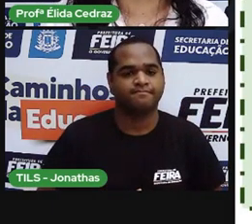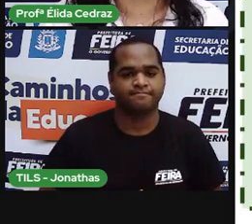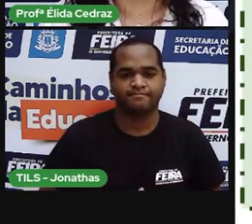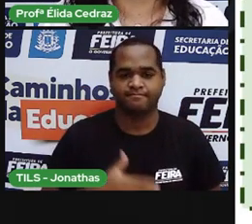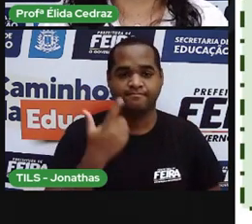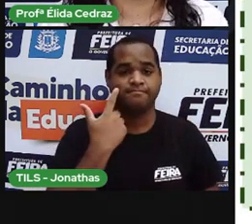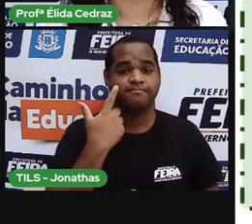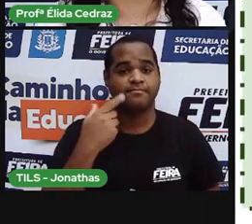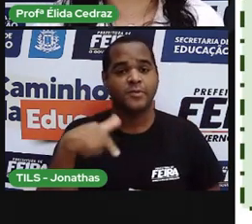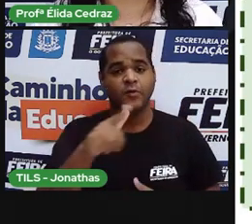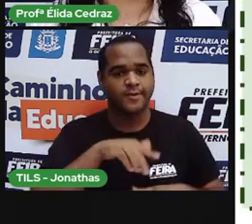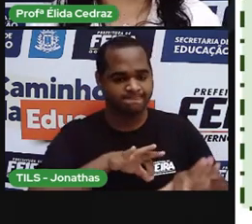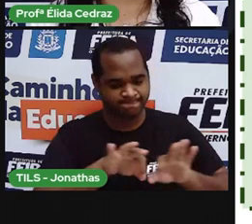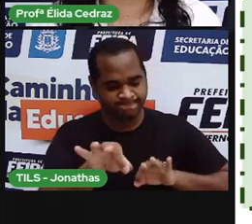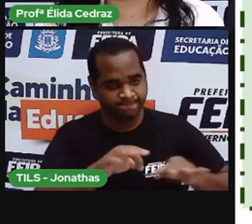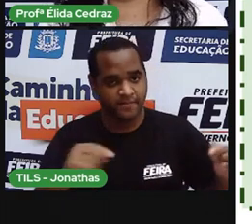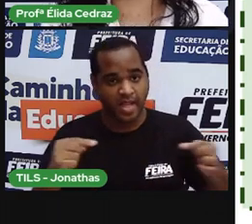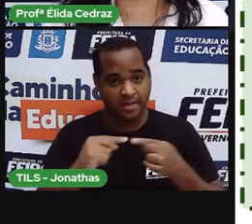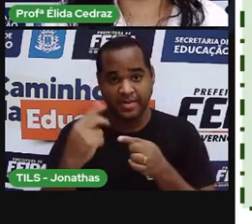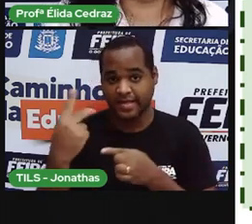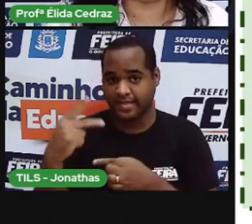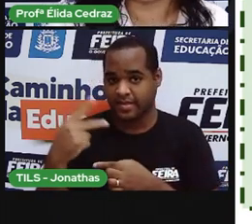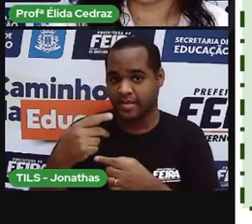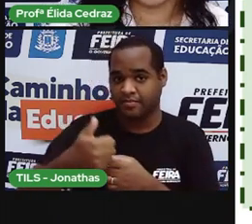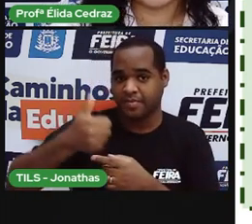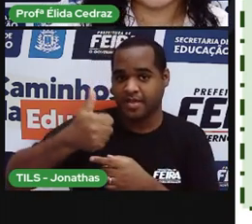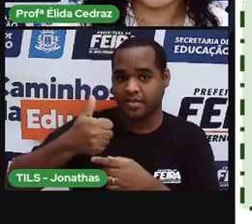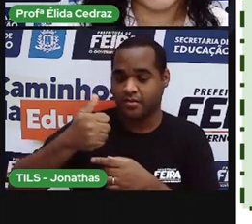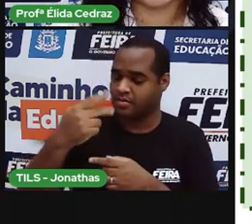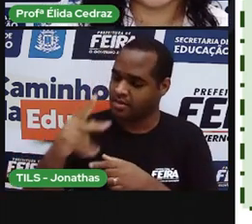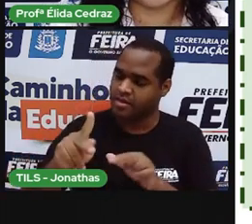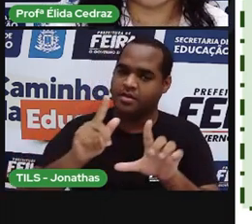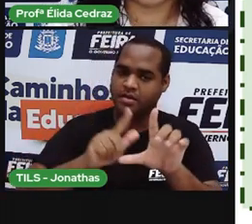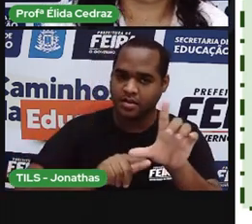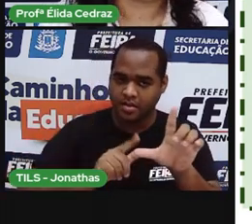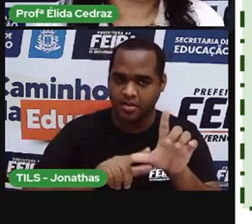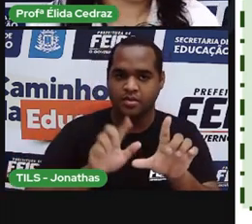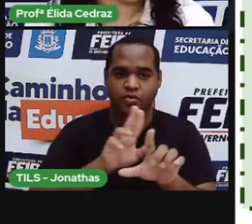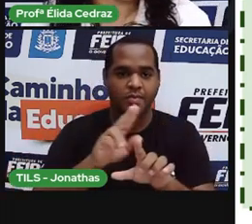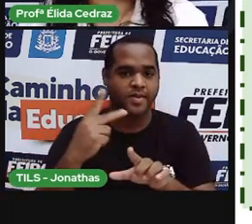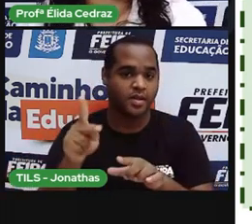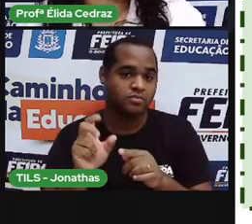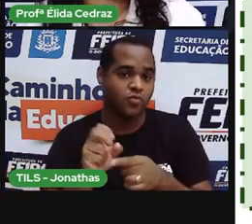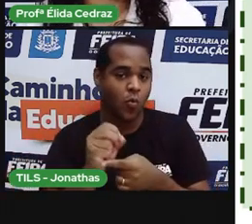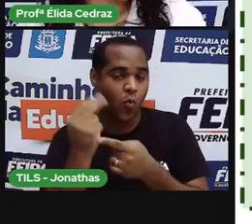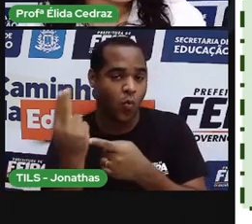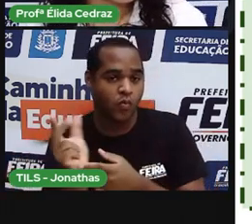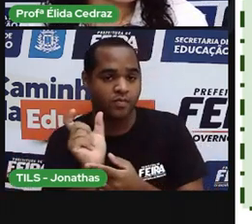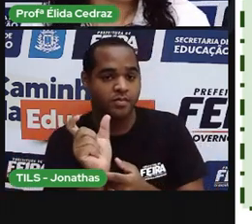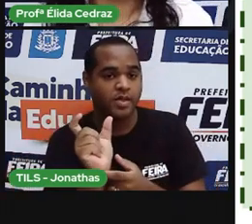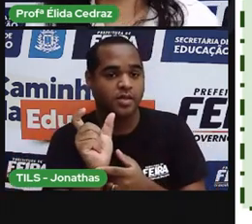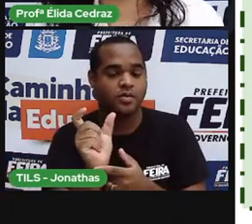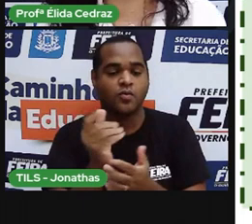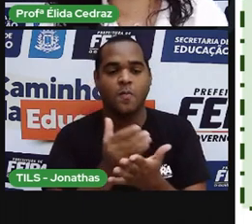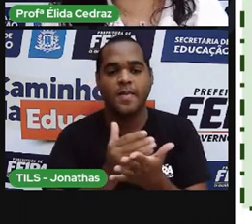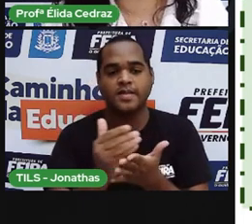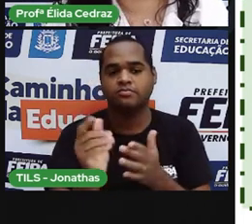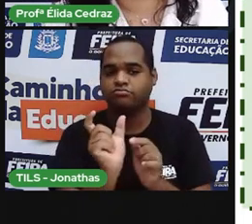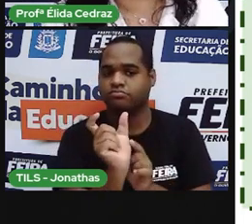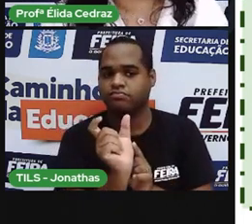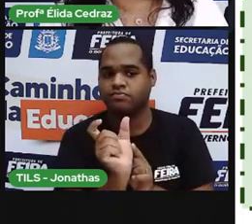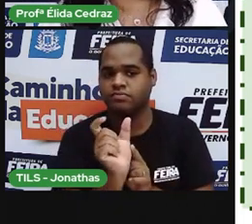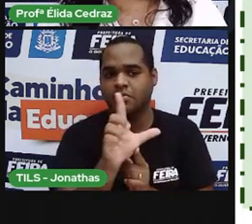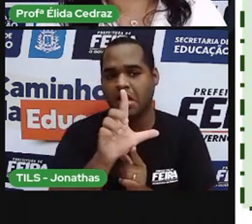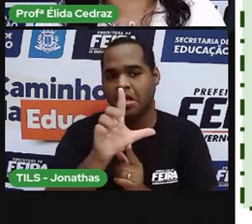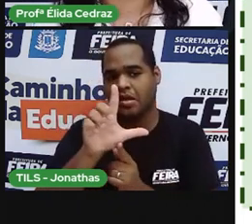Podemos organizá-las de acordo com a primeira letra de cada nome ou pela sílaba. Olha isso que a